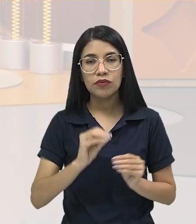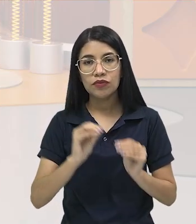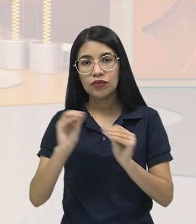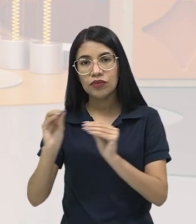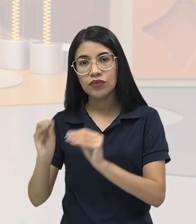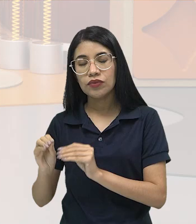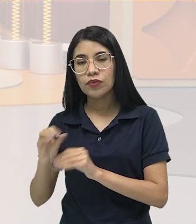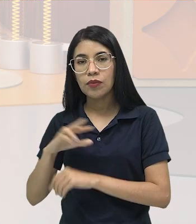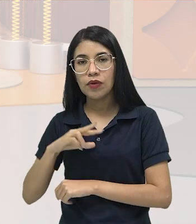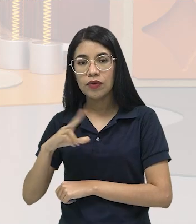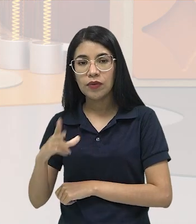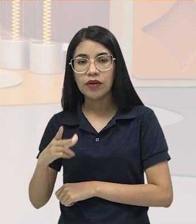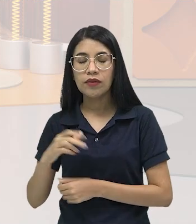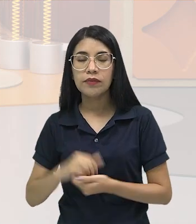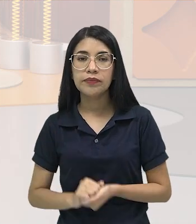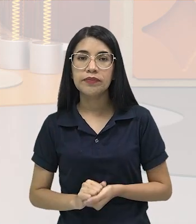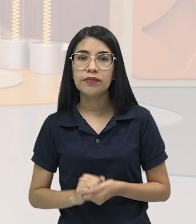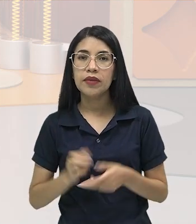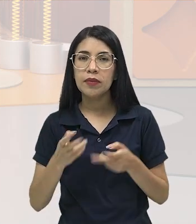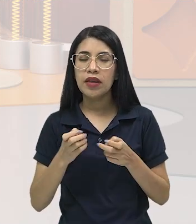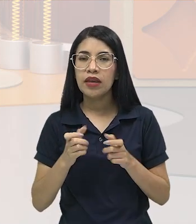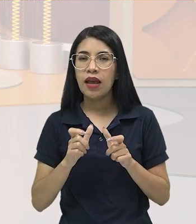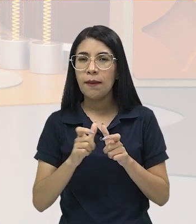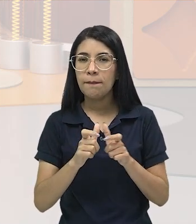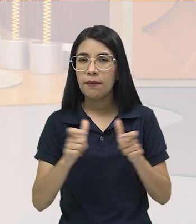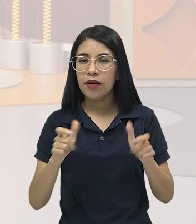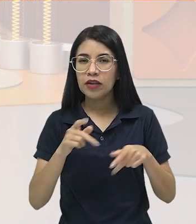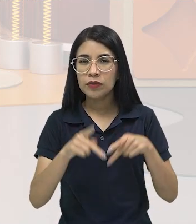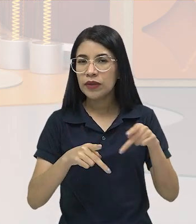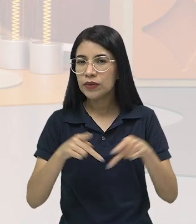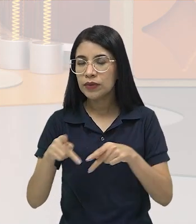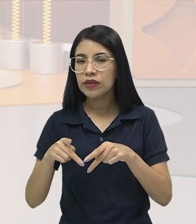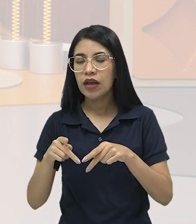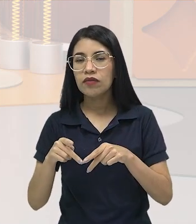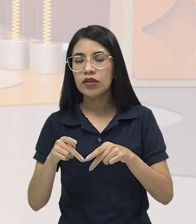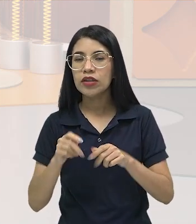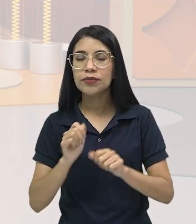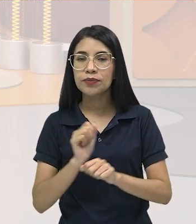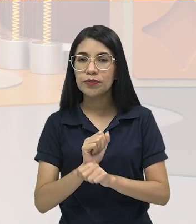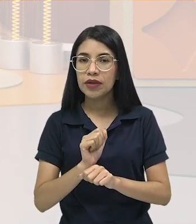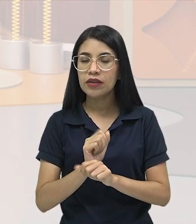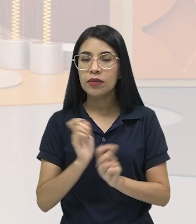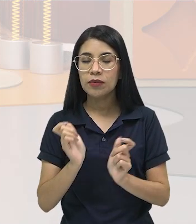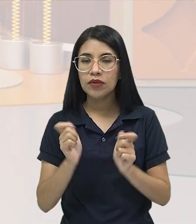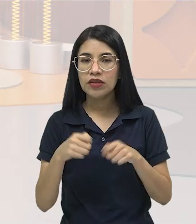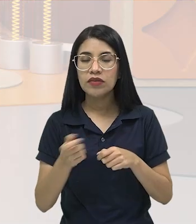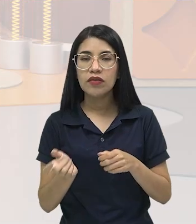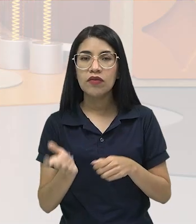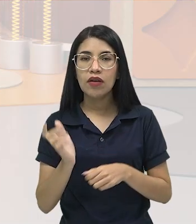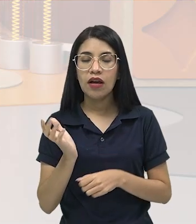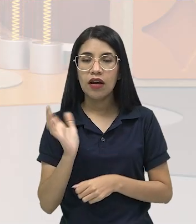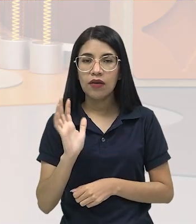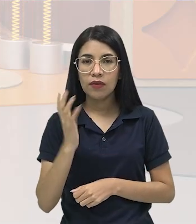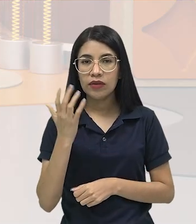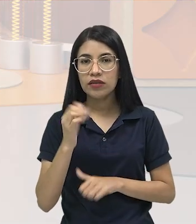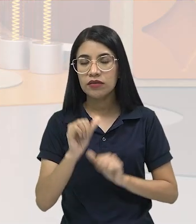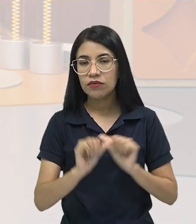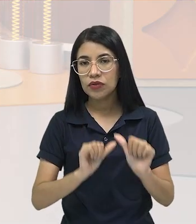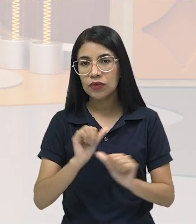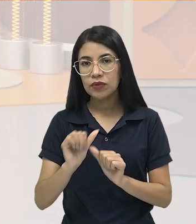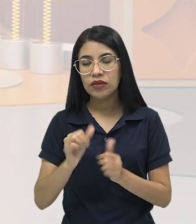para Portugal. Ali você vê muita gente estava esperando esse momento para que de fato se começassem algumas